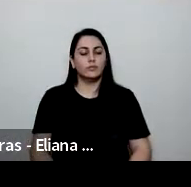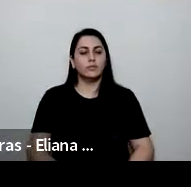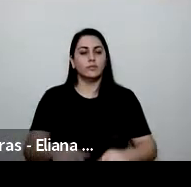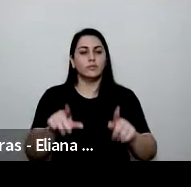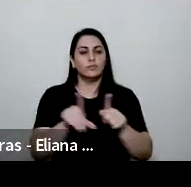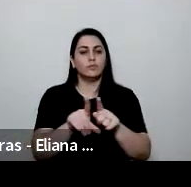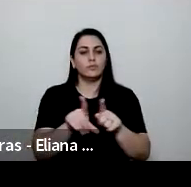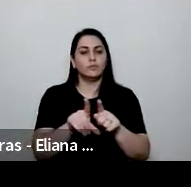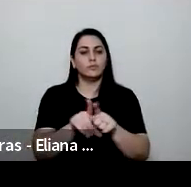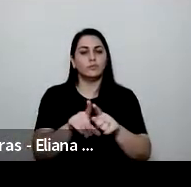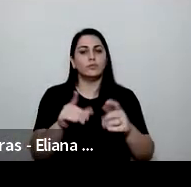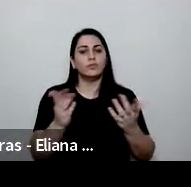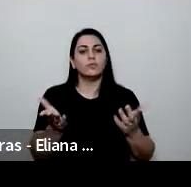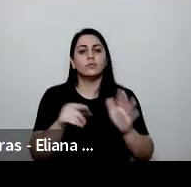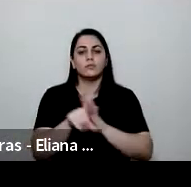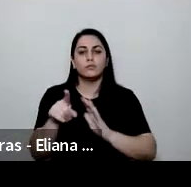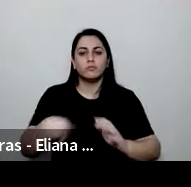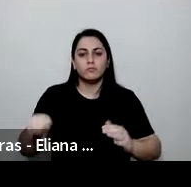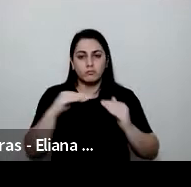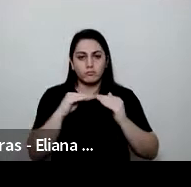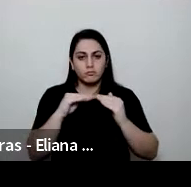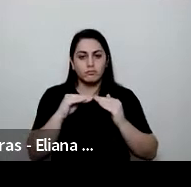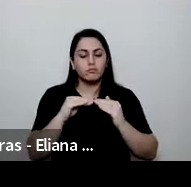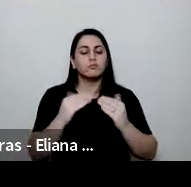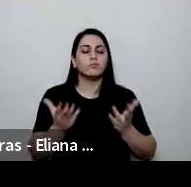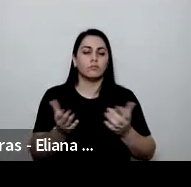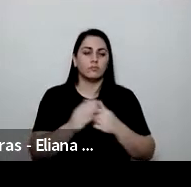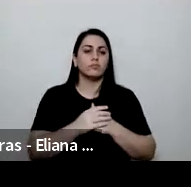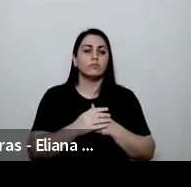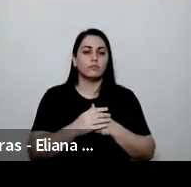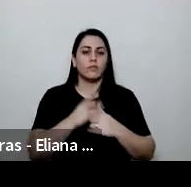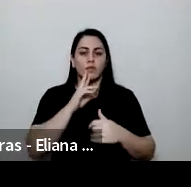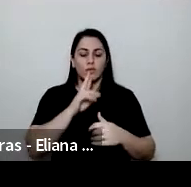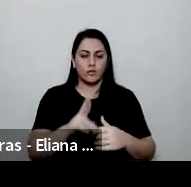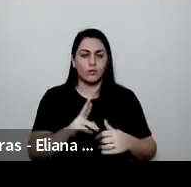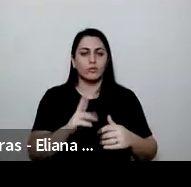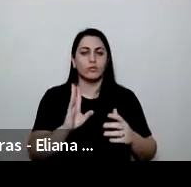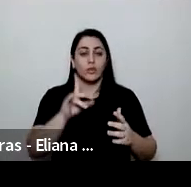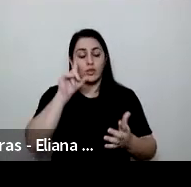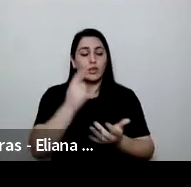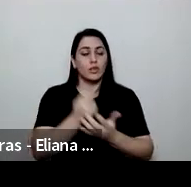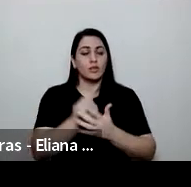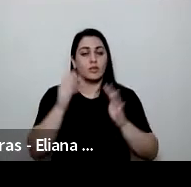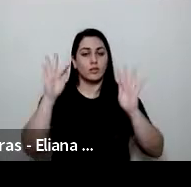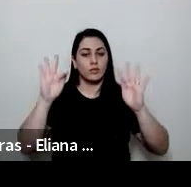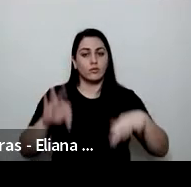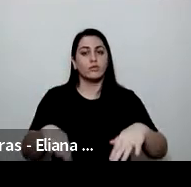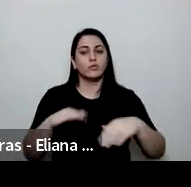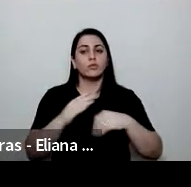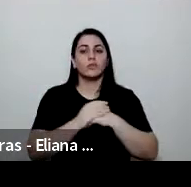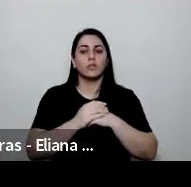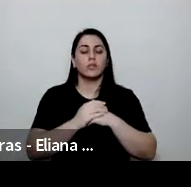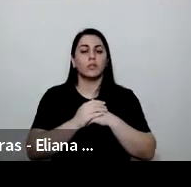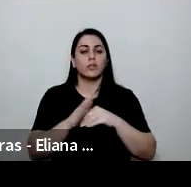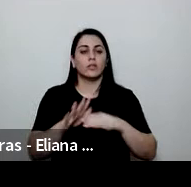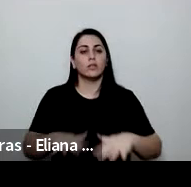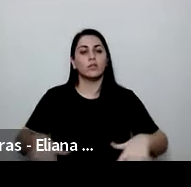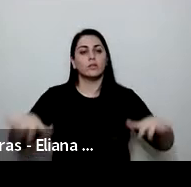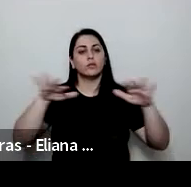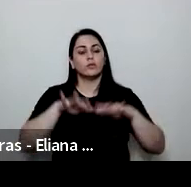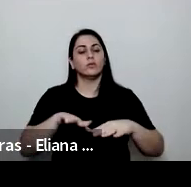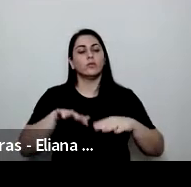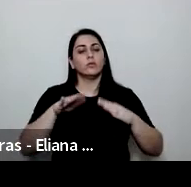se alguma divergência nesse sentido e não havendo o resultado por unanimidade de votos esta corte